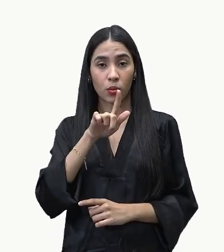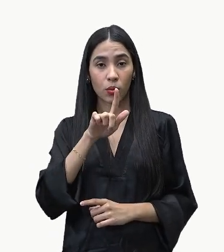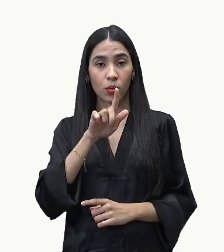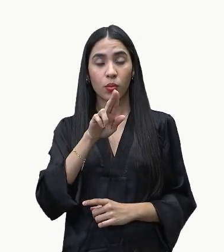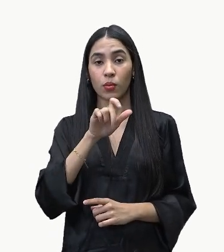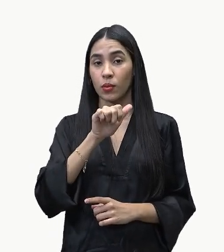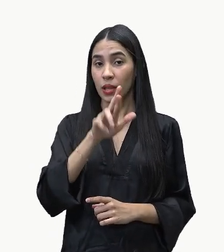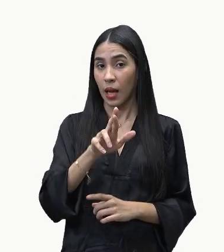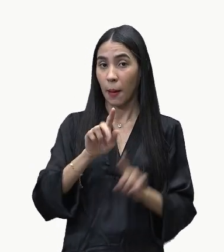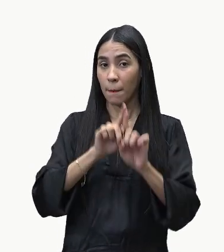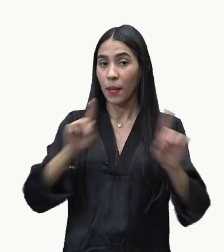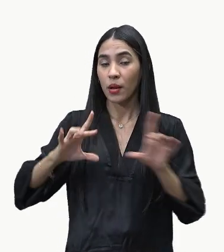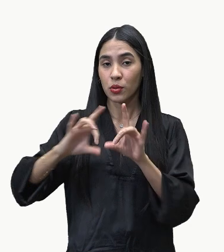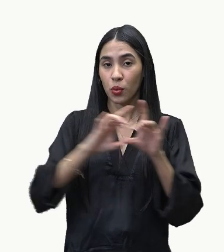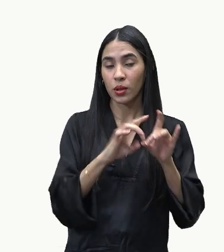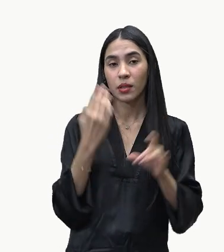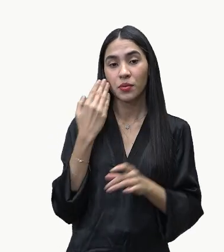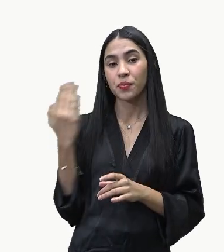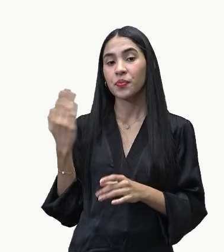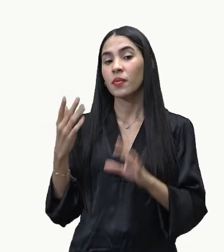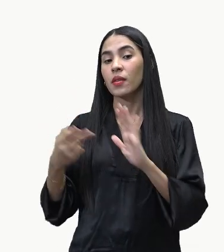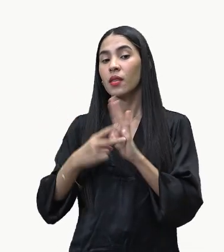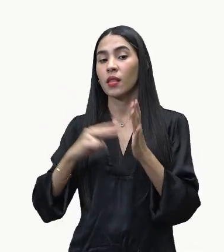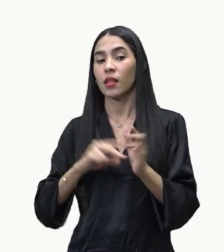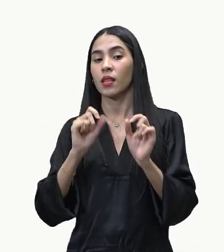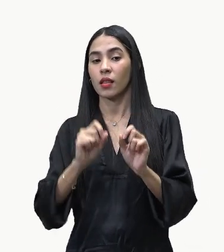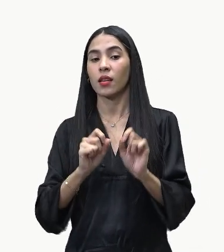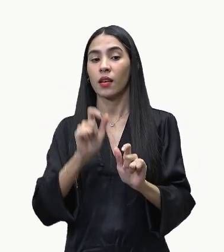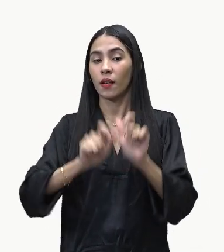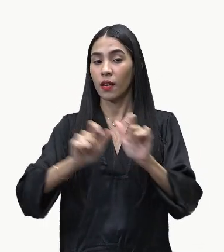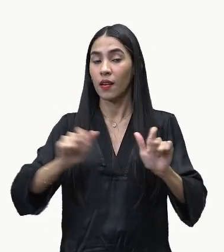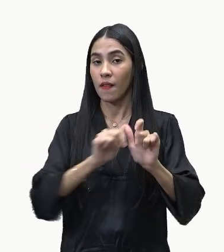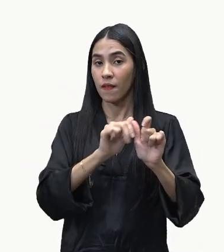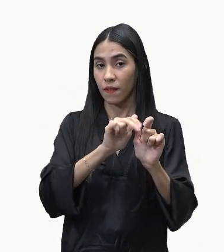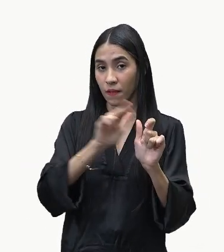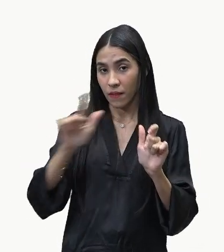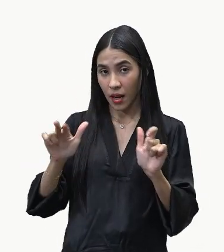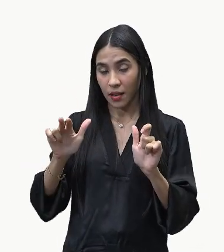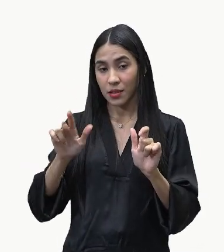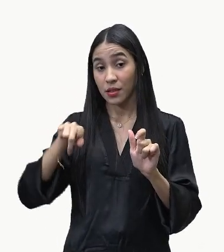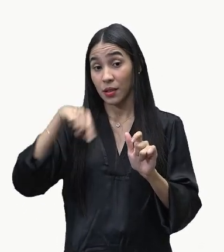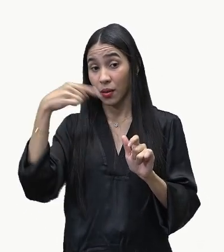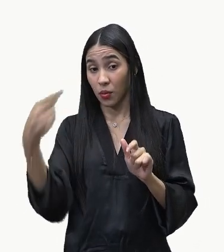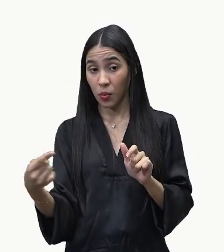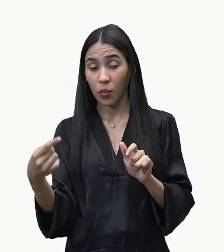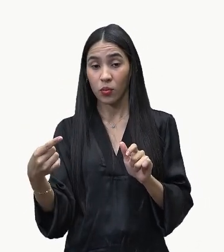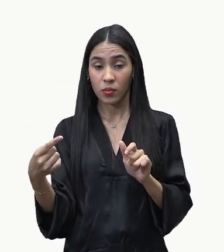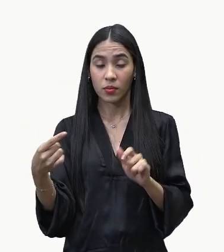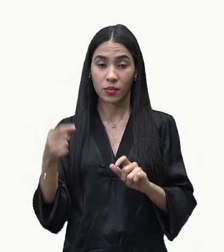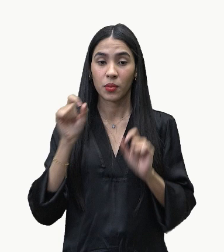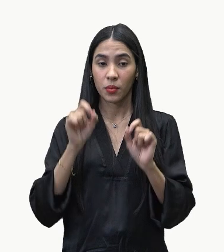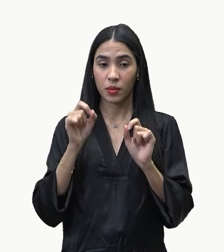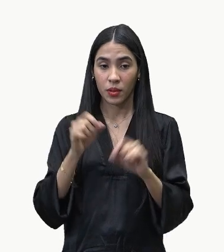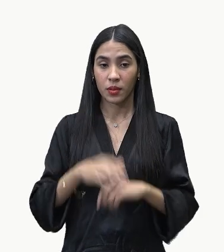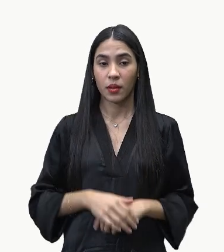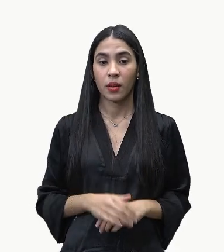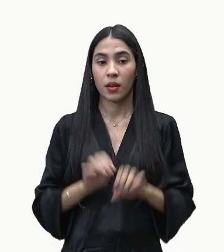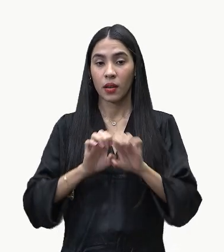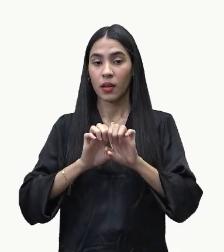foi empregada para significar muitas pessoas. Então, na próxima parte dessa minha